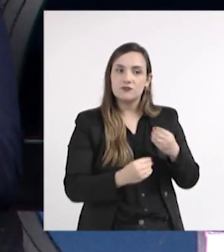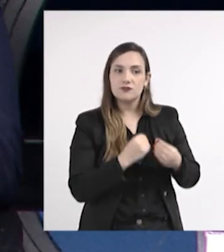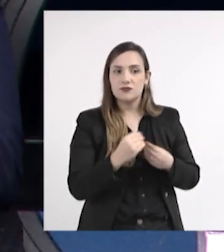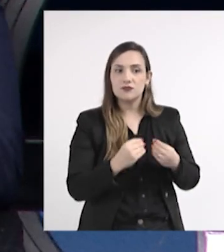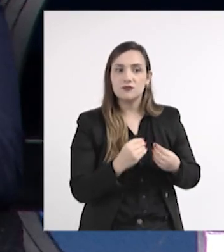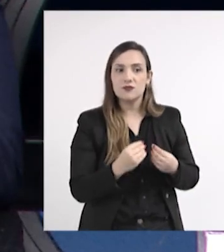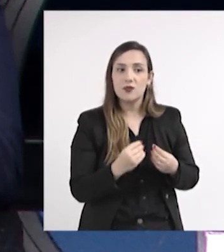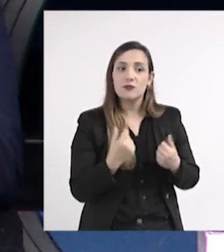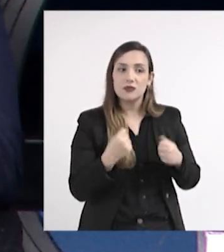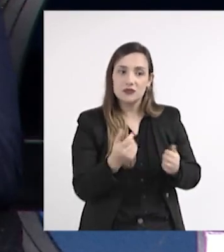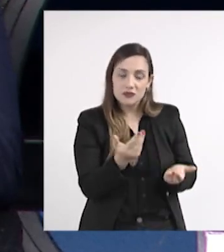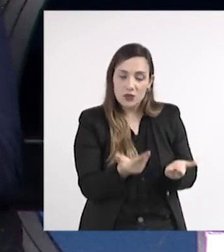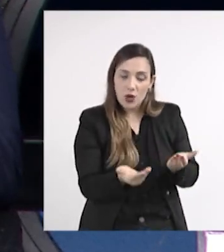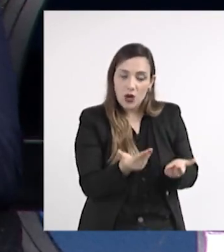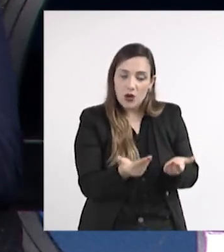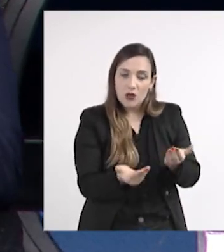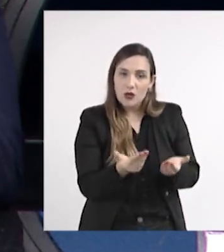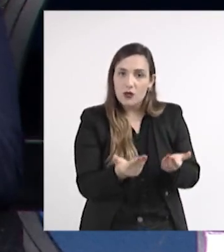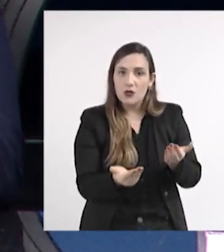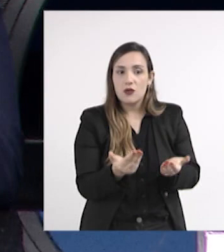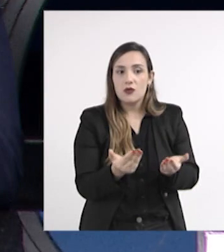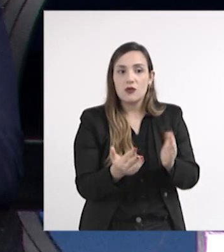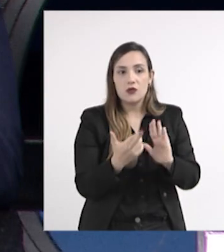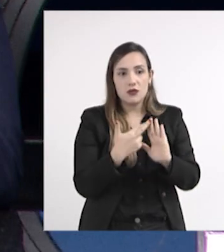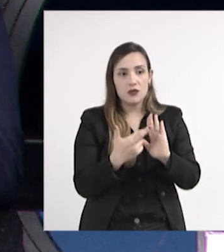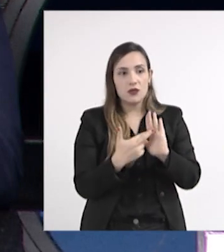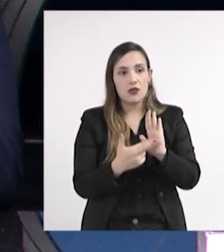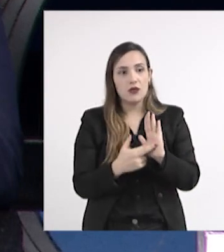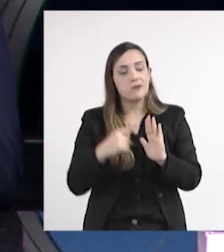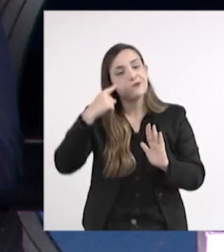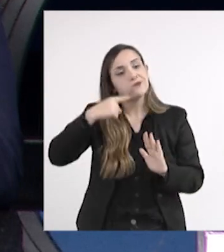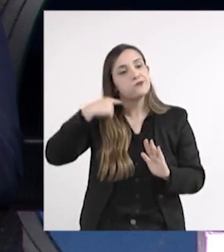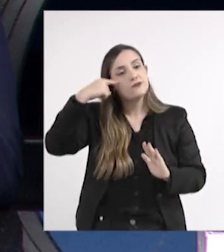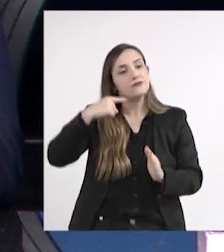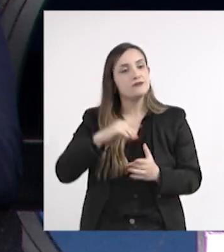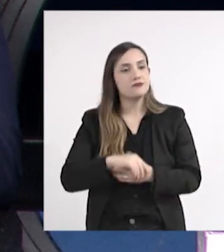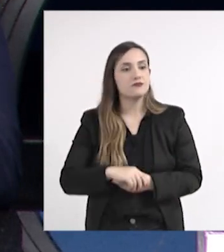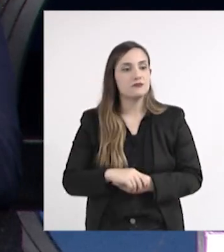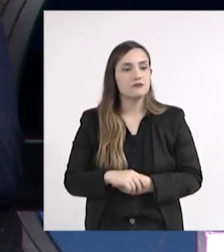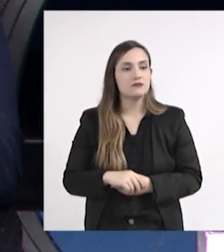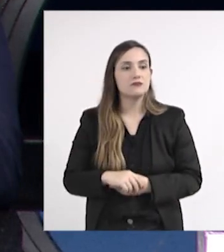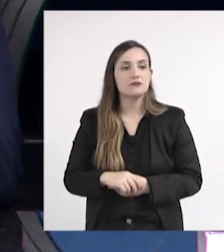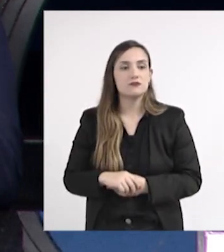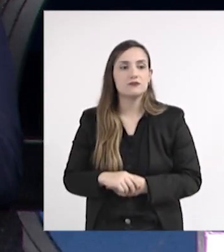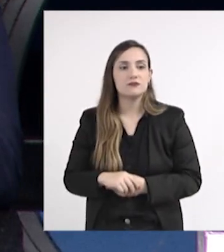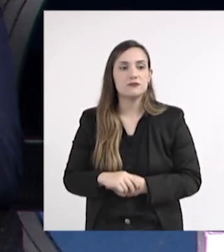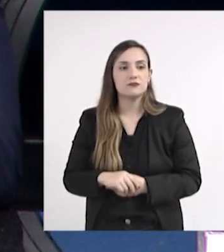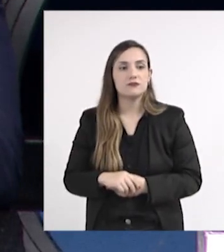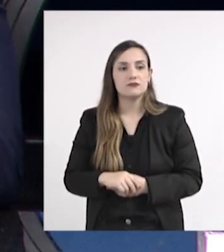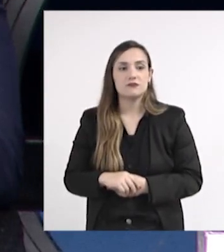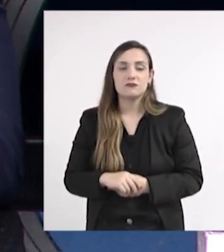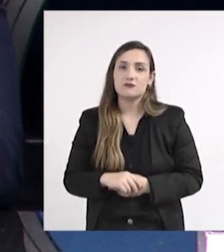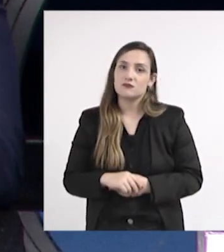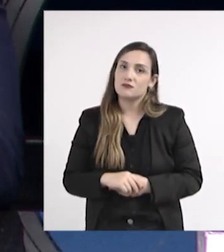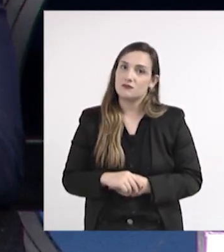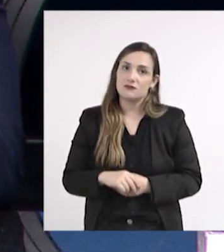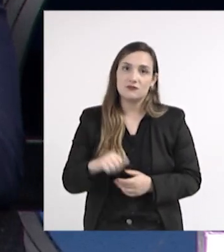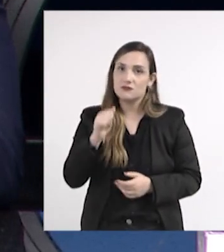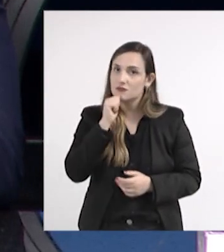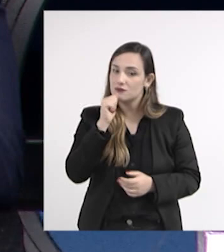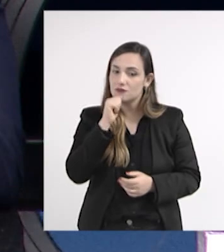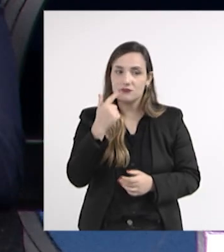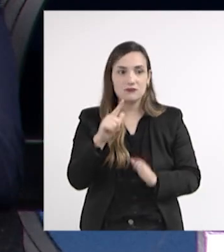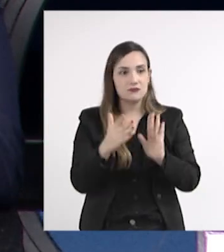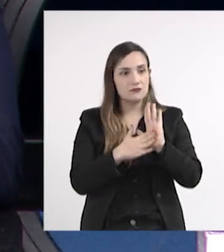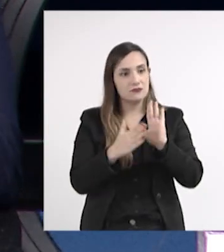da proporcionalidade na interpretação das normas jurídicas, dos marcos regulatórios, embora não tenha previsão